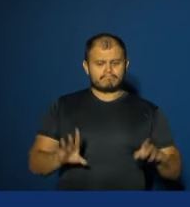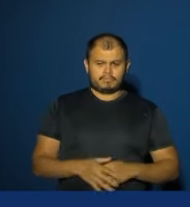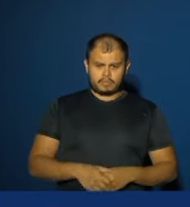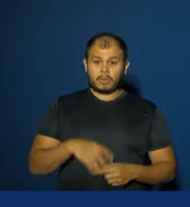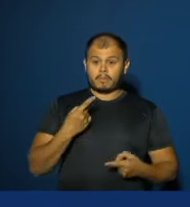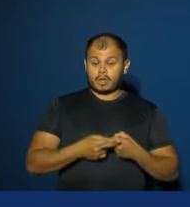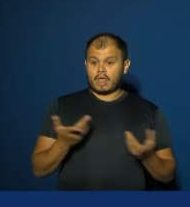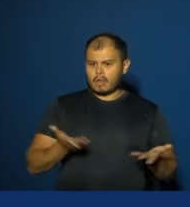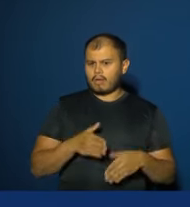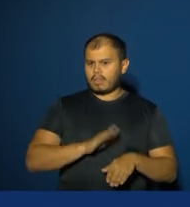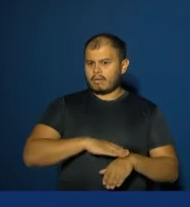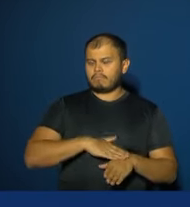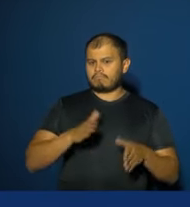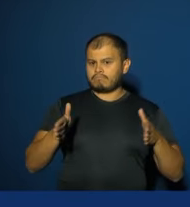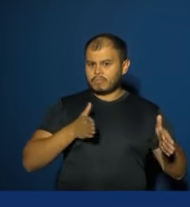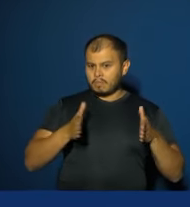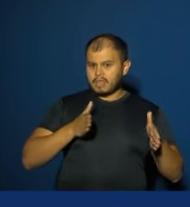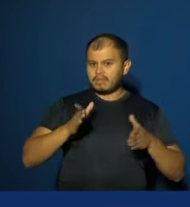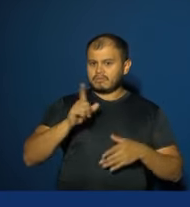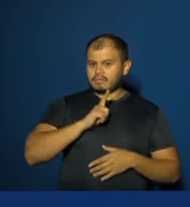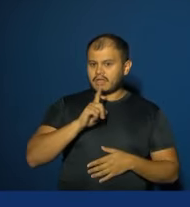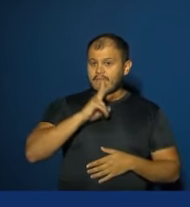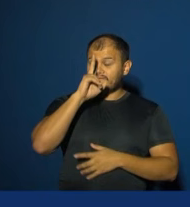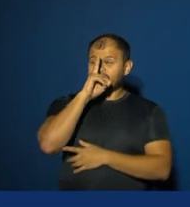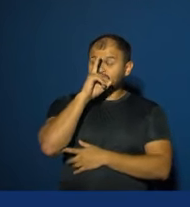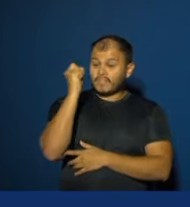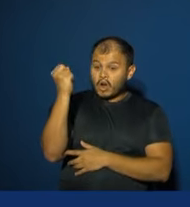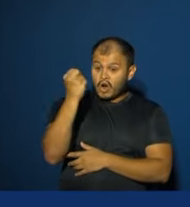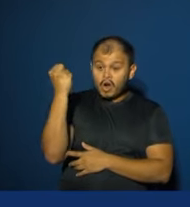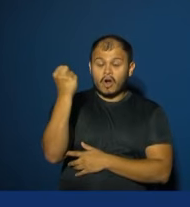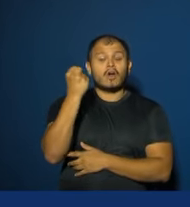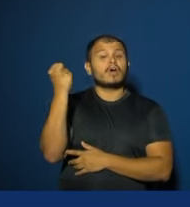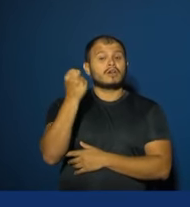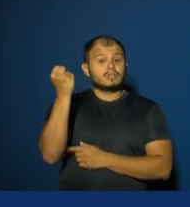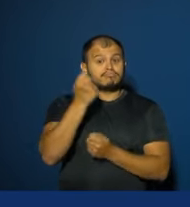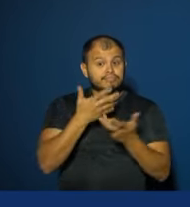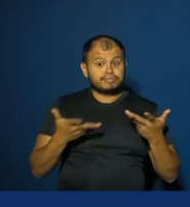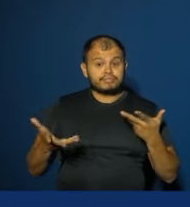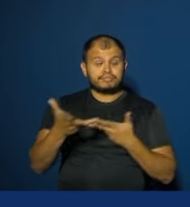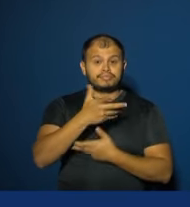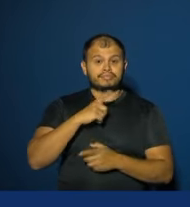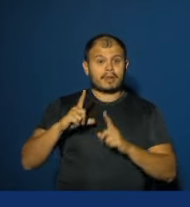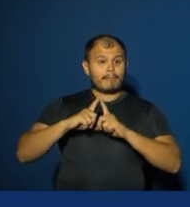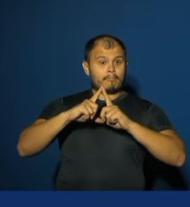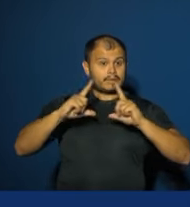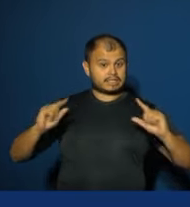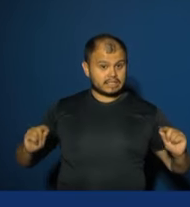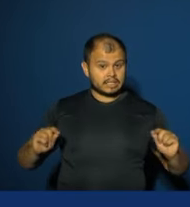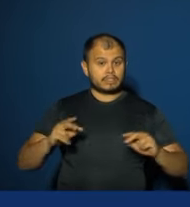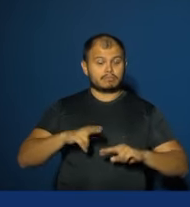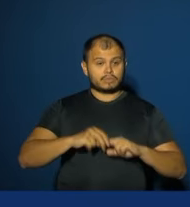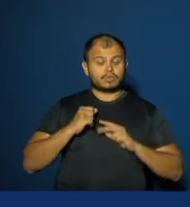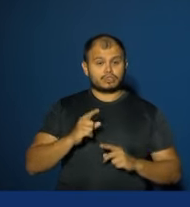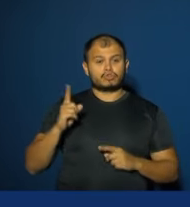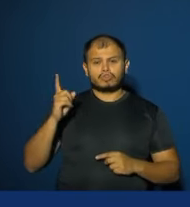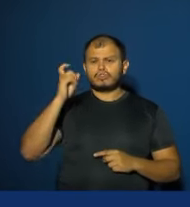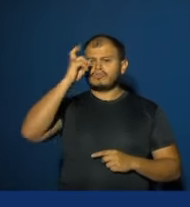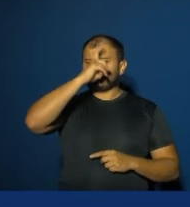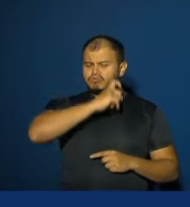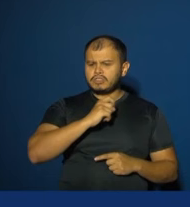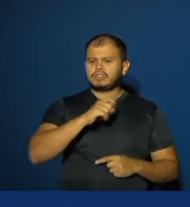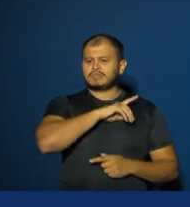num momento de muita, muita movimentação em Brasília, então difícil sair também, né, para o senhor